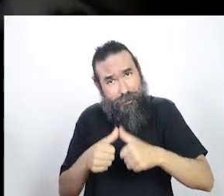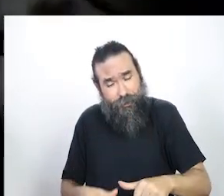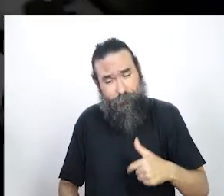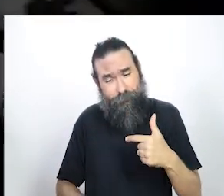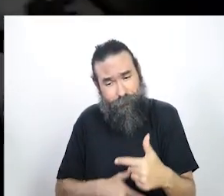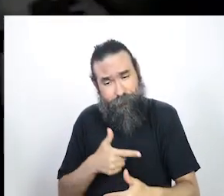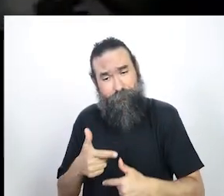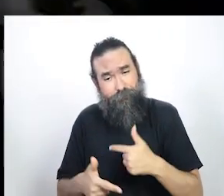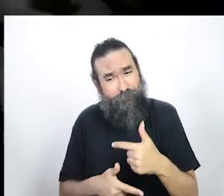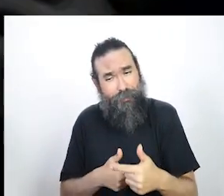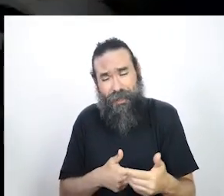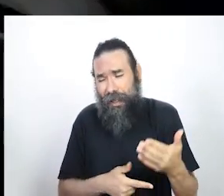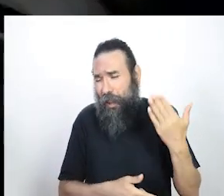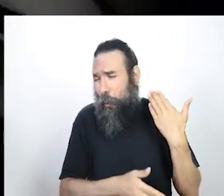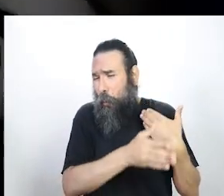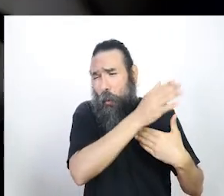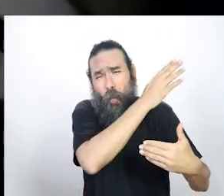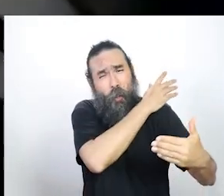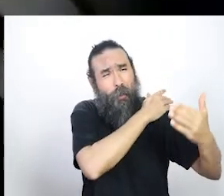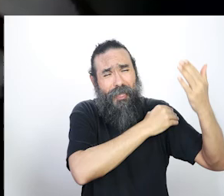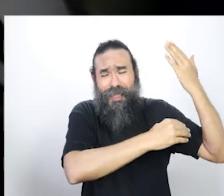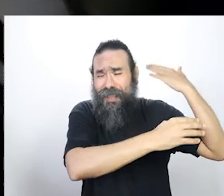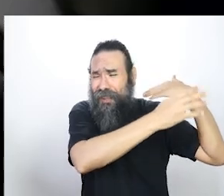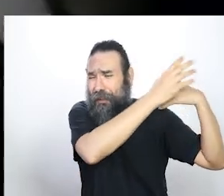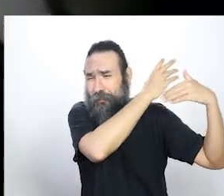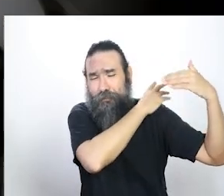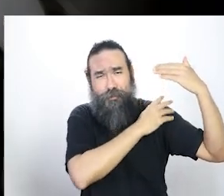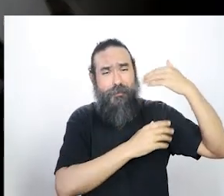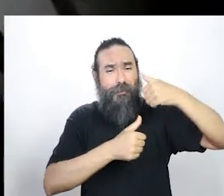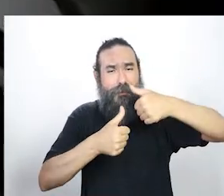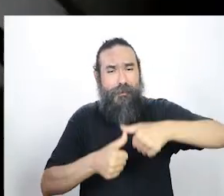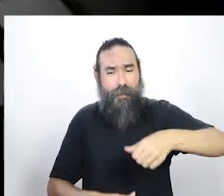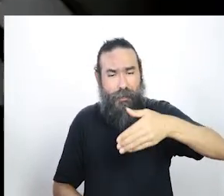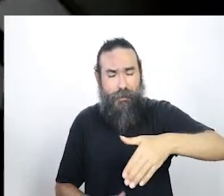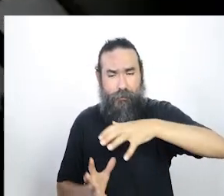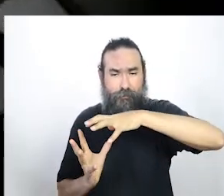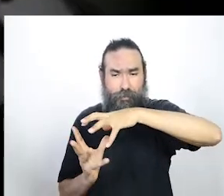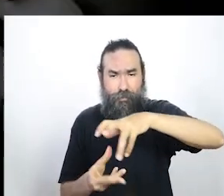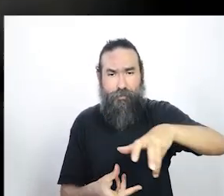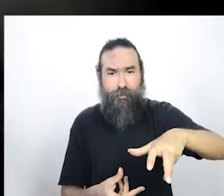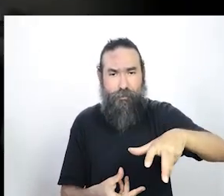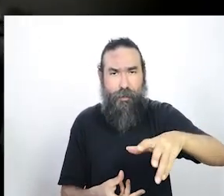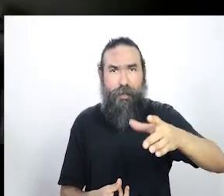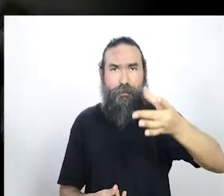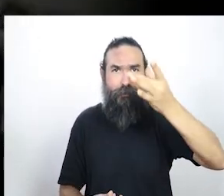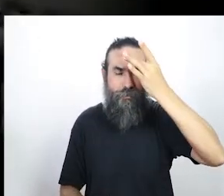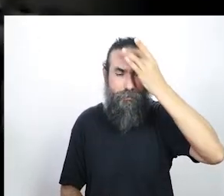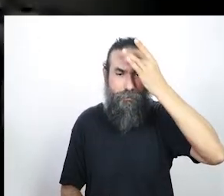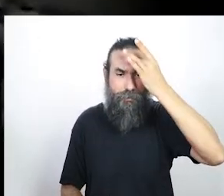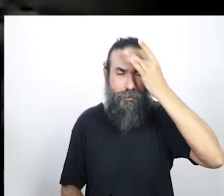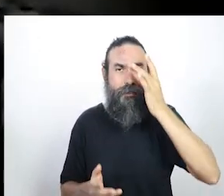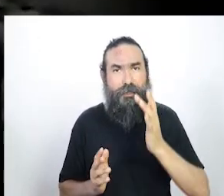Porque nós estamos fazendo isso desde quando a gente se entende por ser humano pertencente a esse universo sagrado.